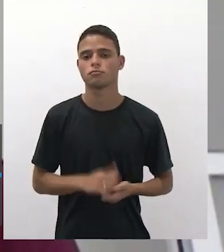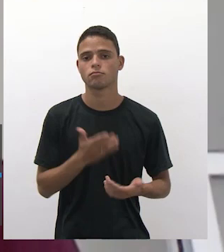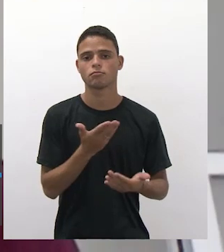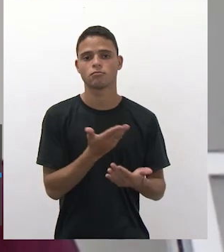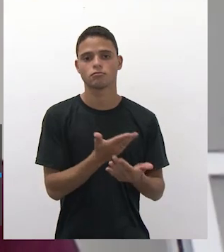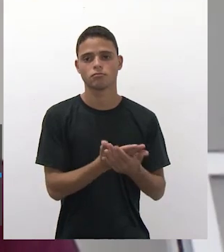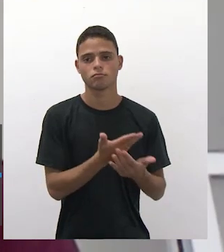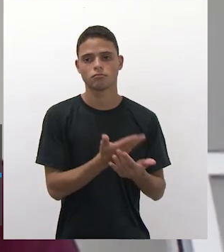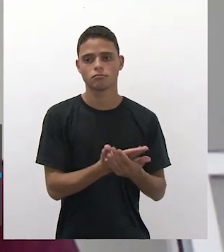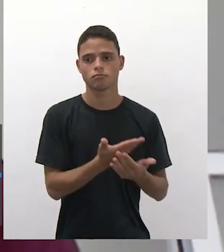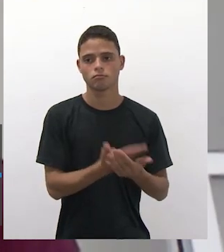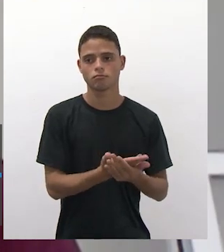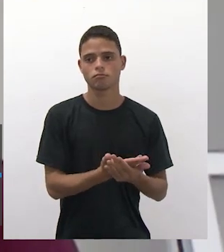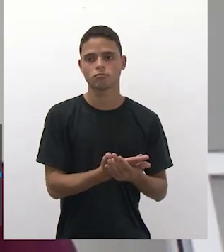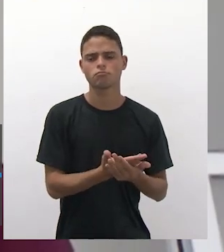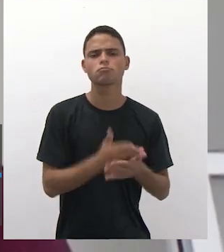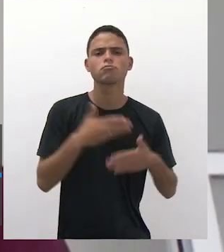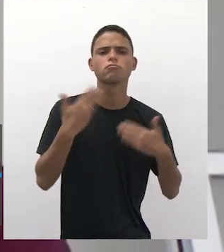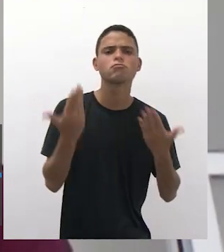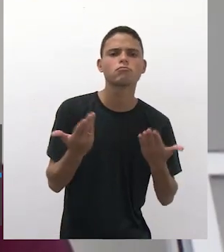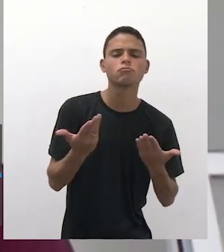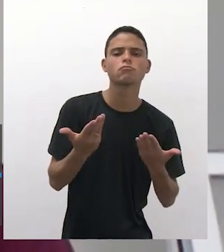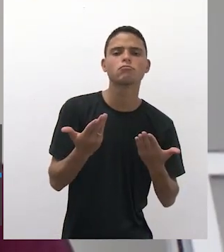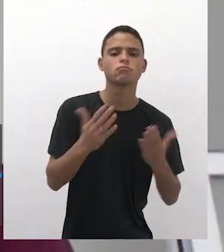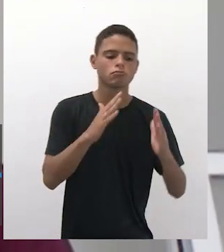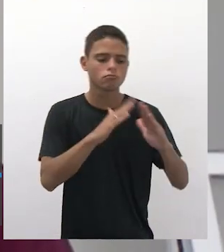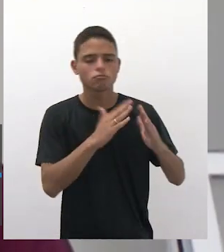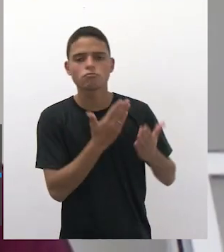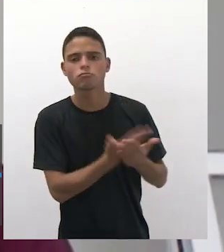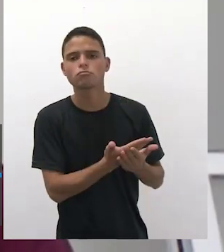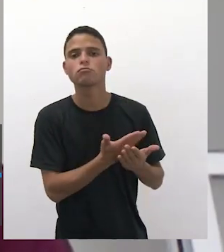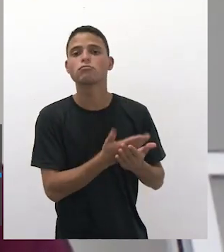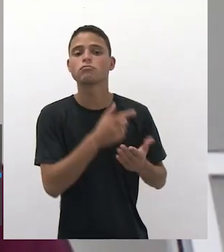estudaram, qual escola vocês estudaram?